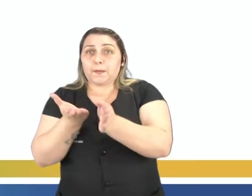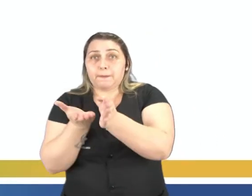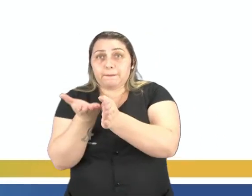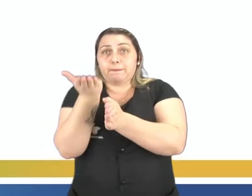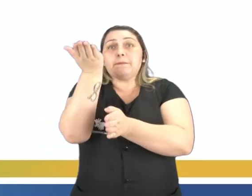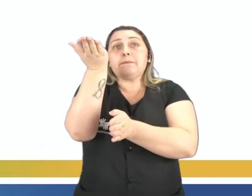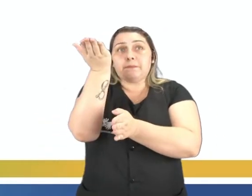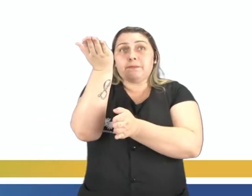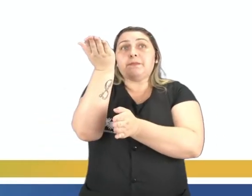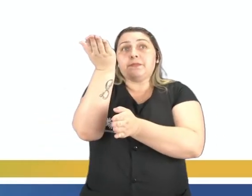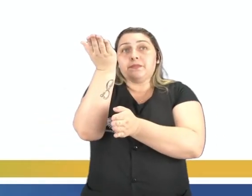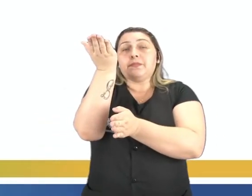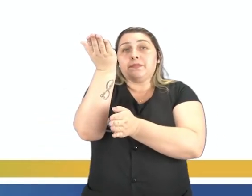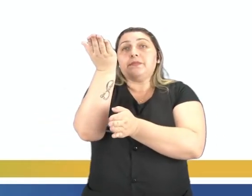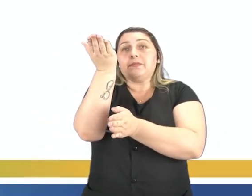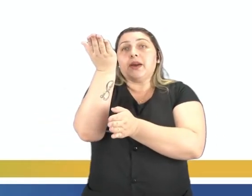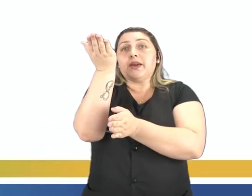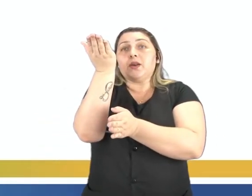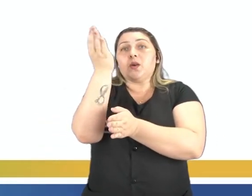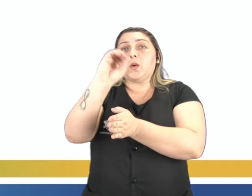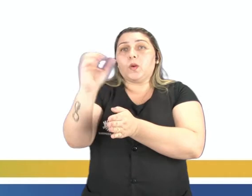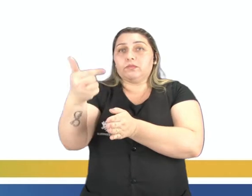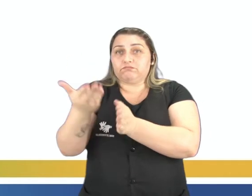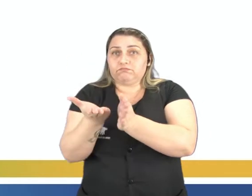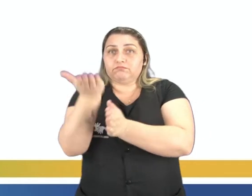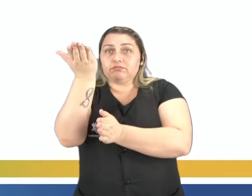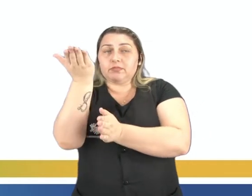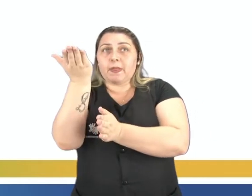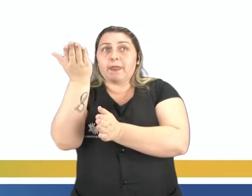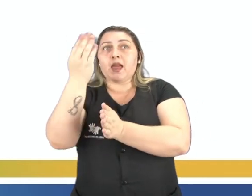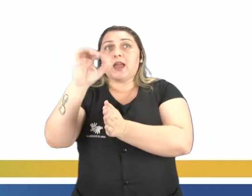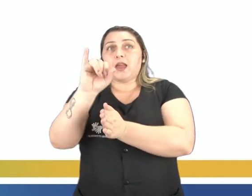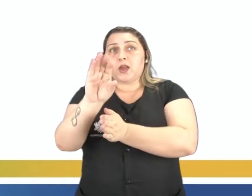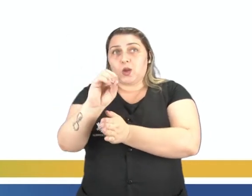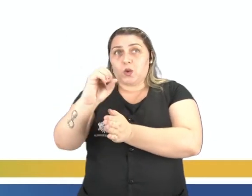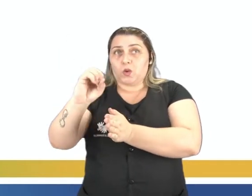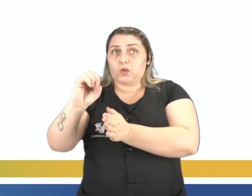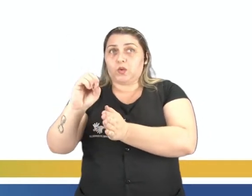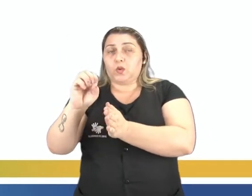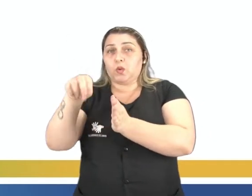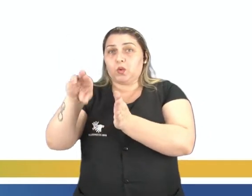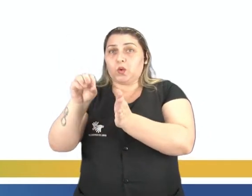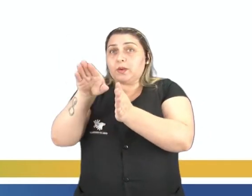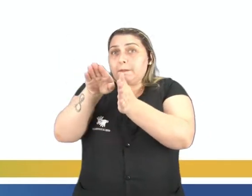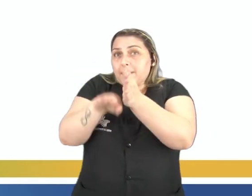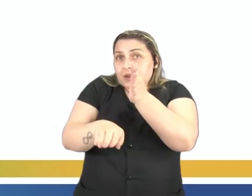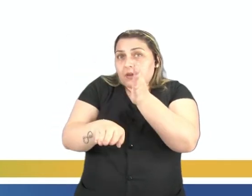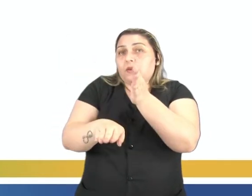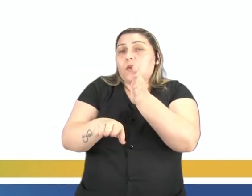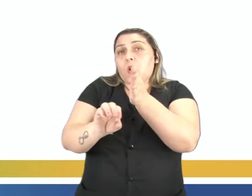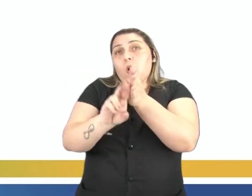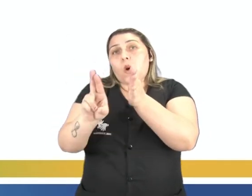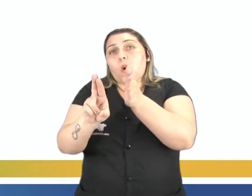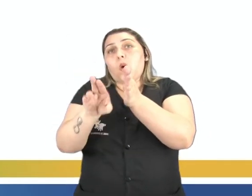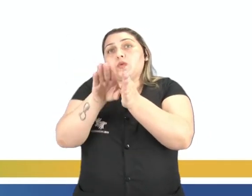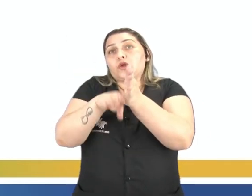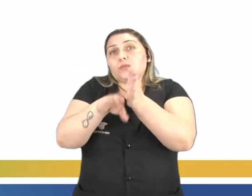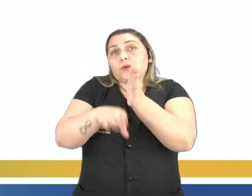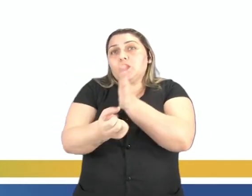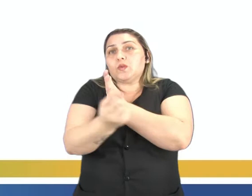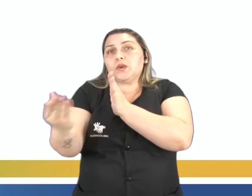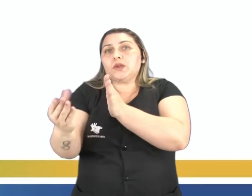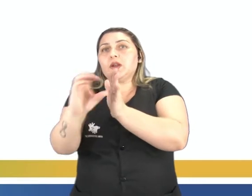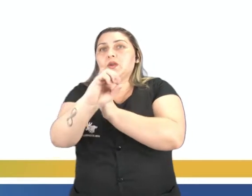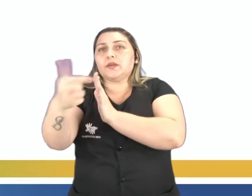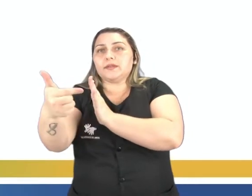você tiver o NOx ou a quantidade de oxigênio maior, e oso, quando o NOx for menor ou diminuir a quantidade